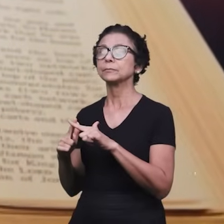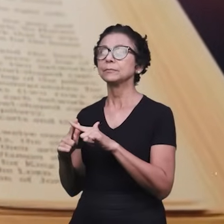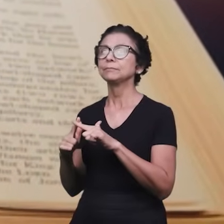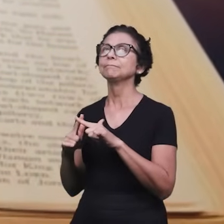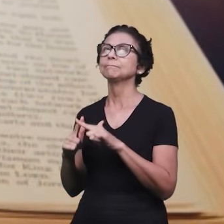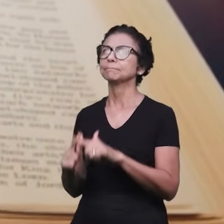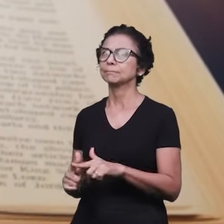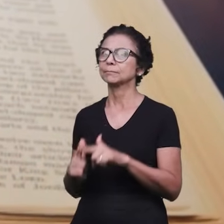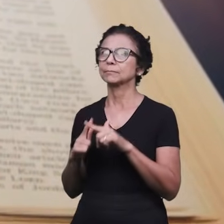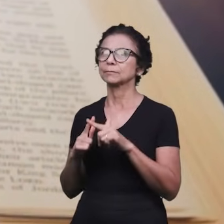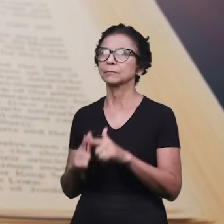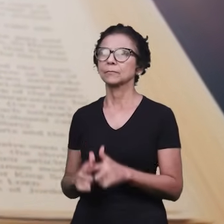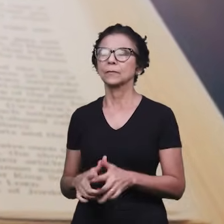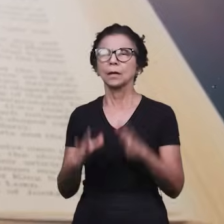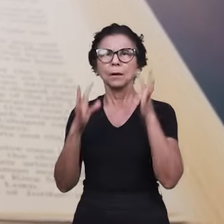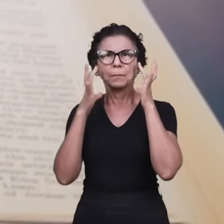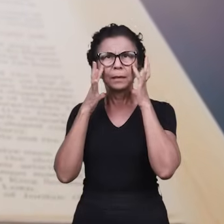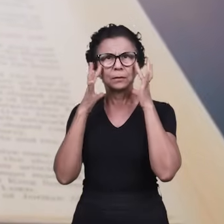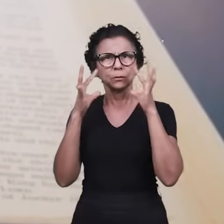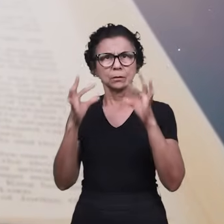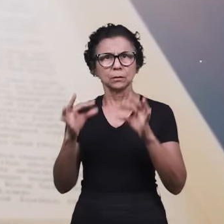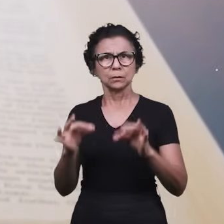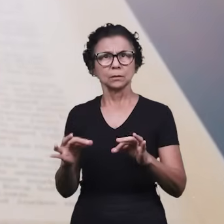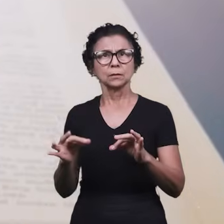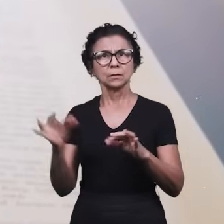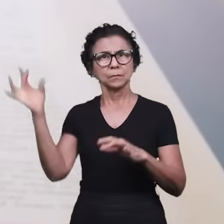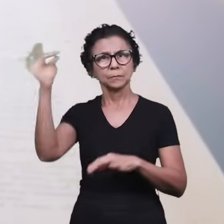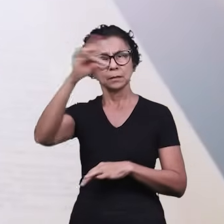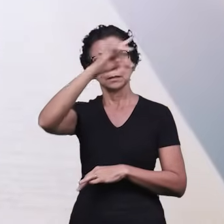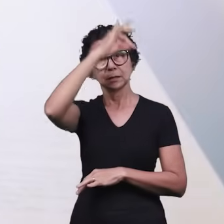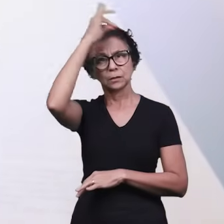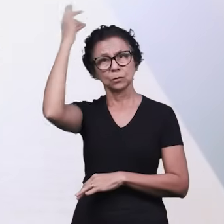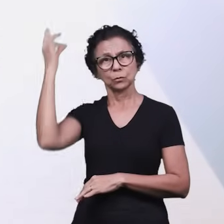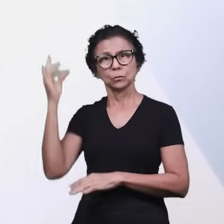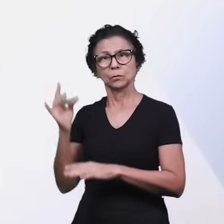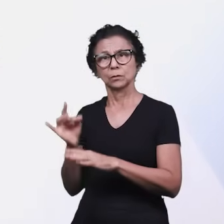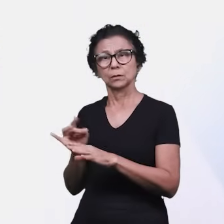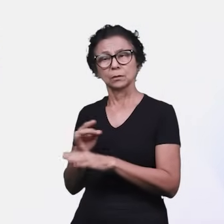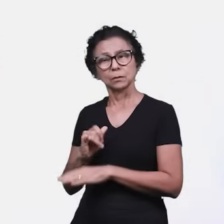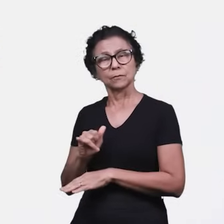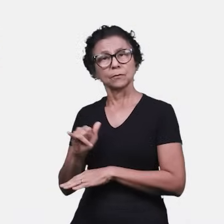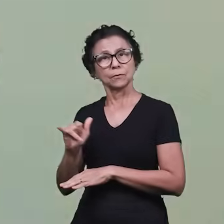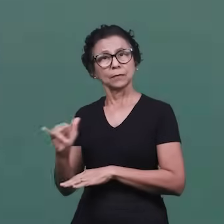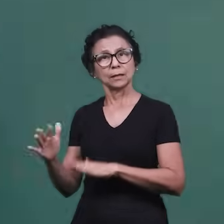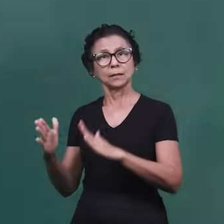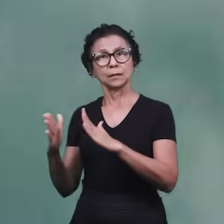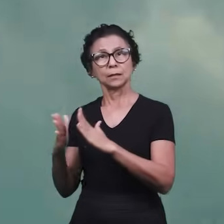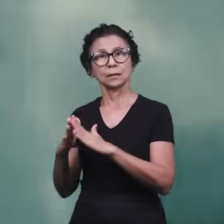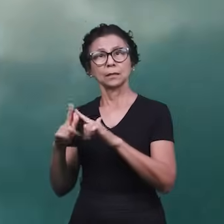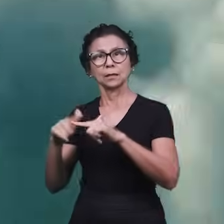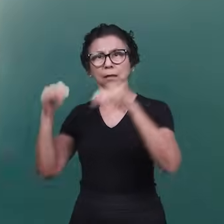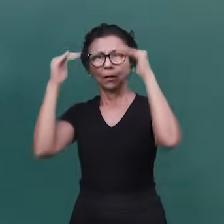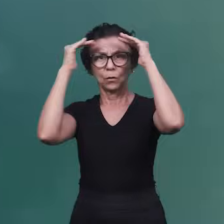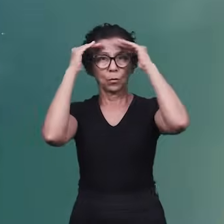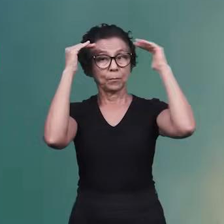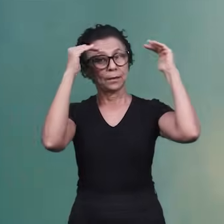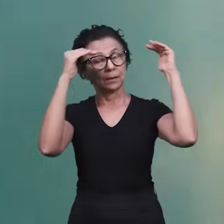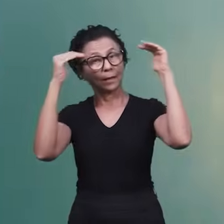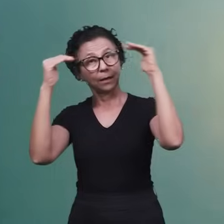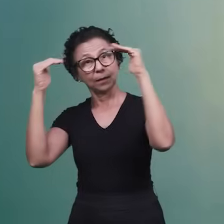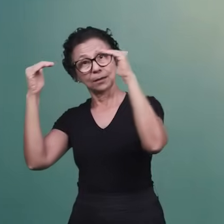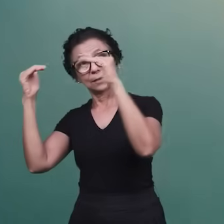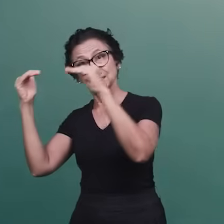Quem tem ouvidos, ouça o que o Espírito diz às